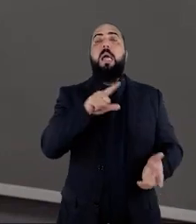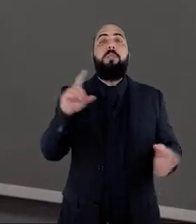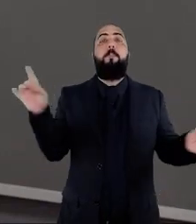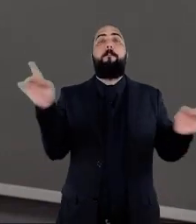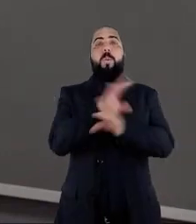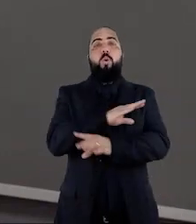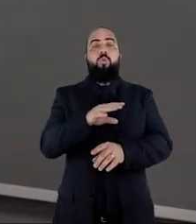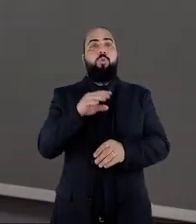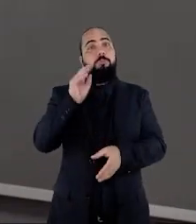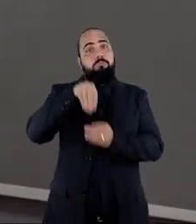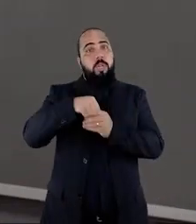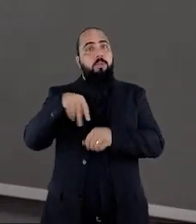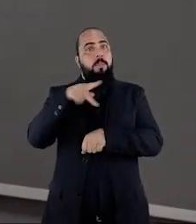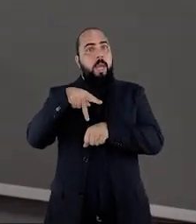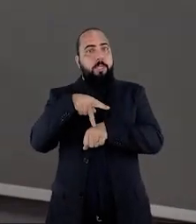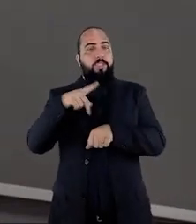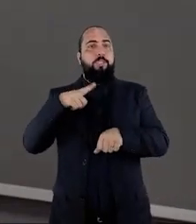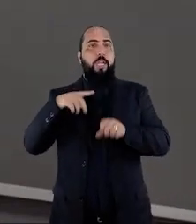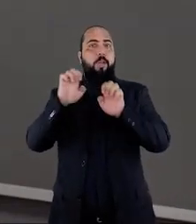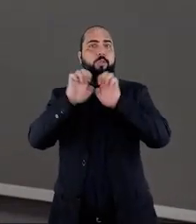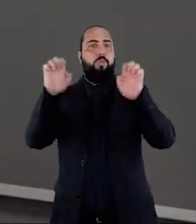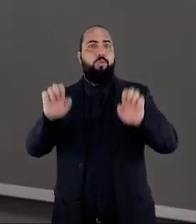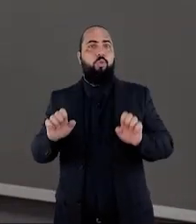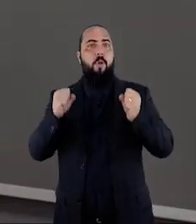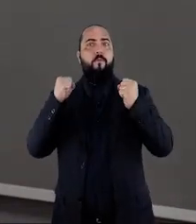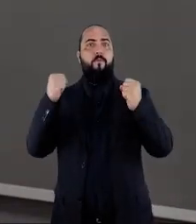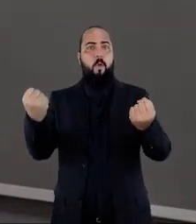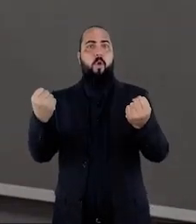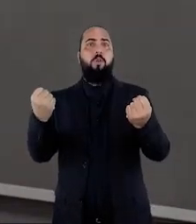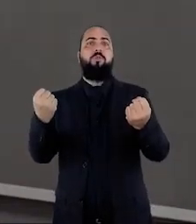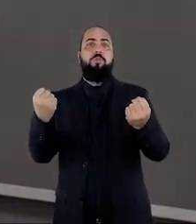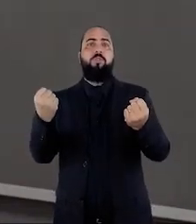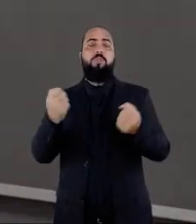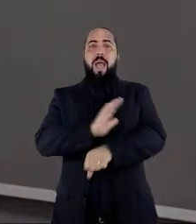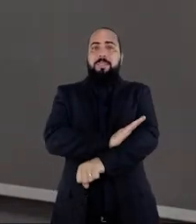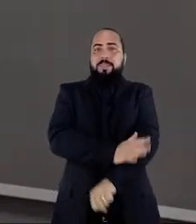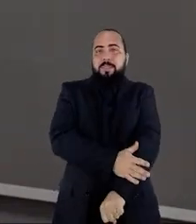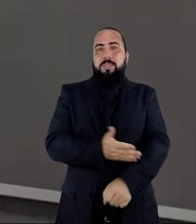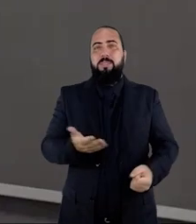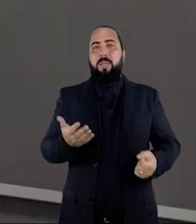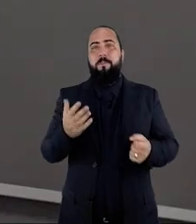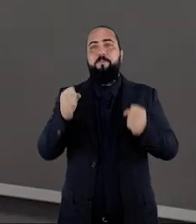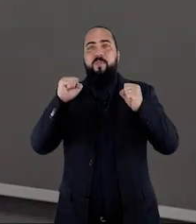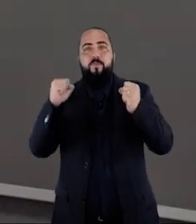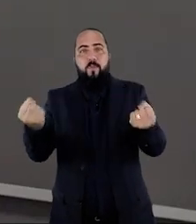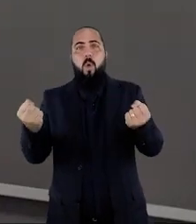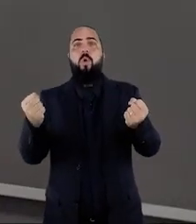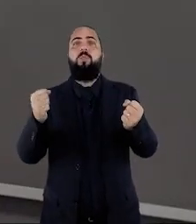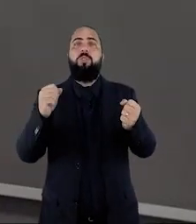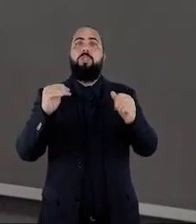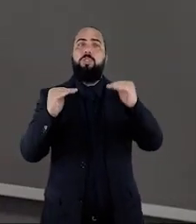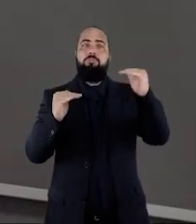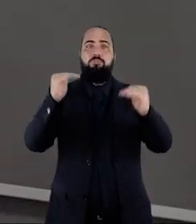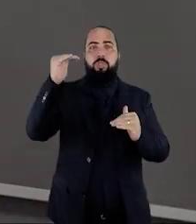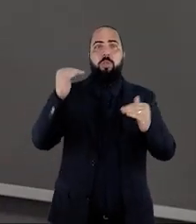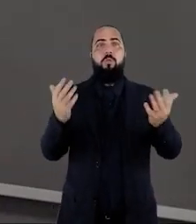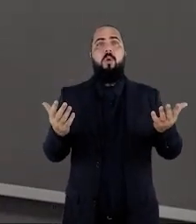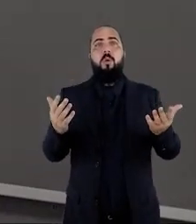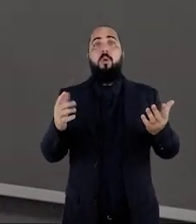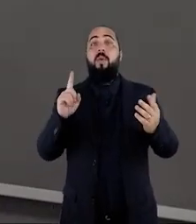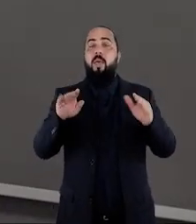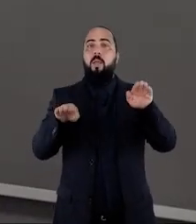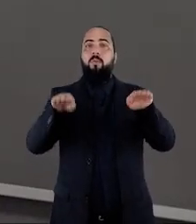existe causa ganha num país que tem uma estrutura tão fortemente racista, tão